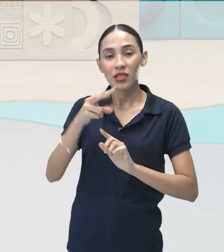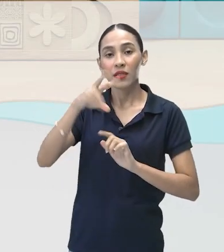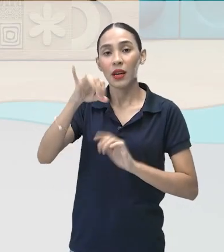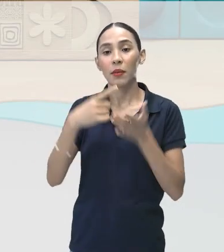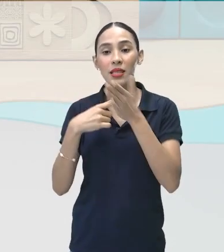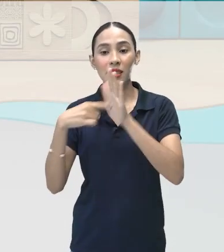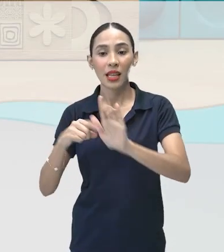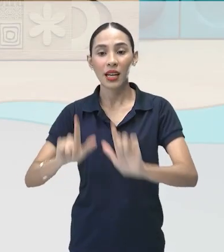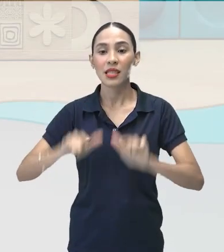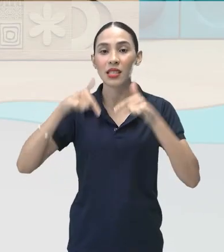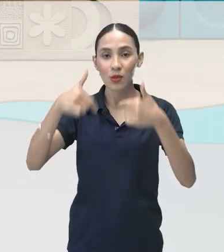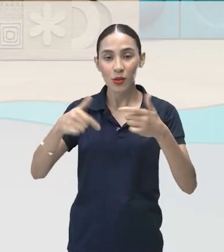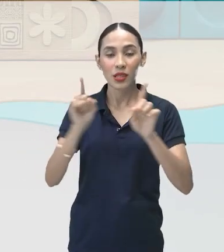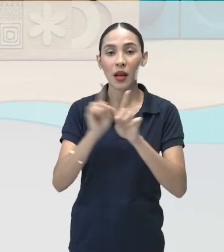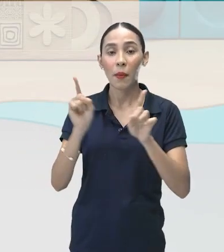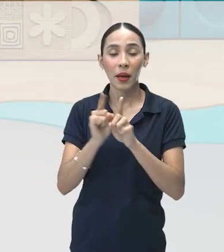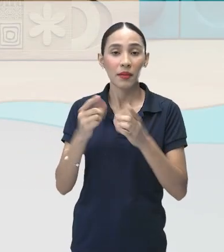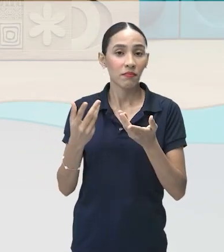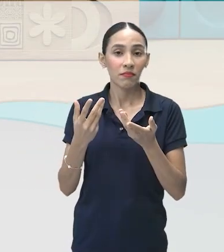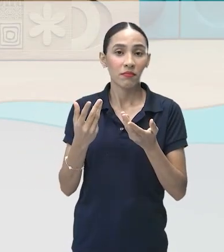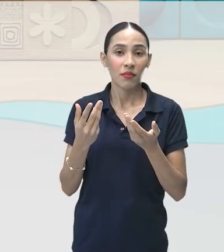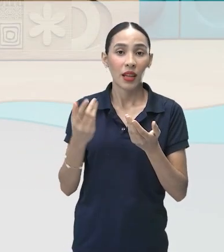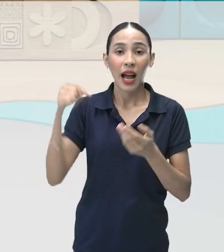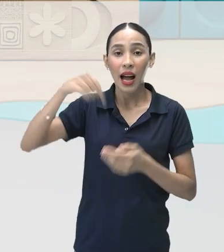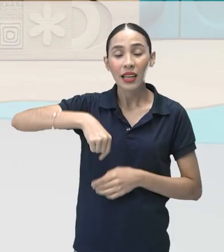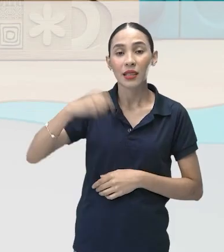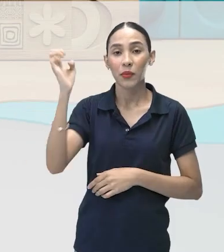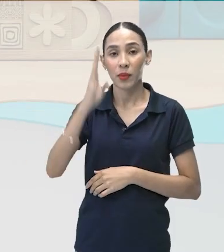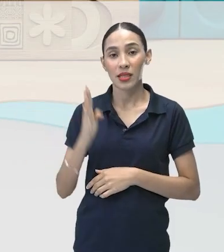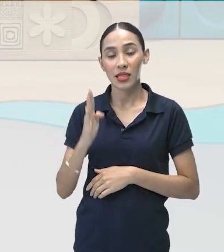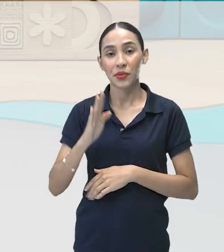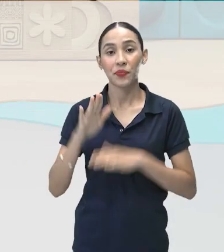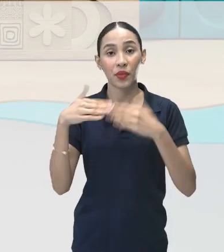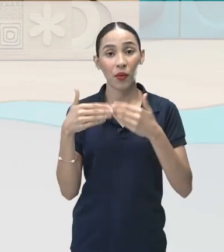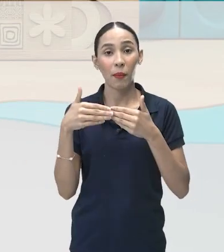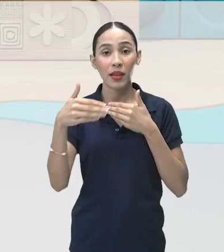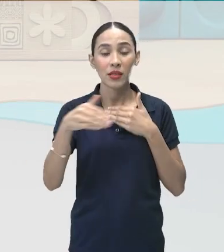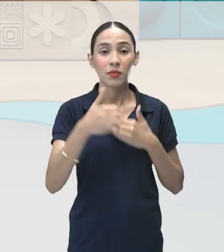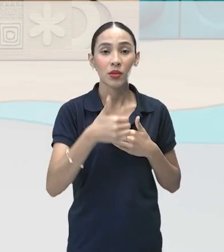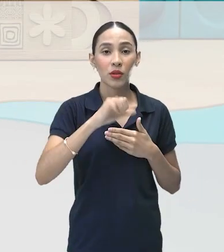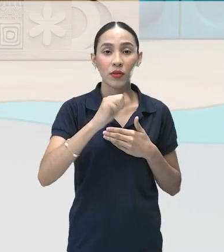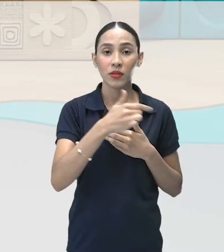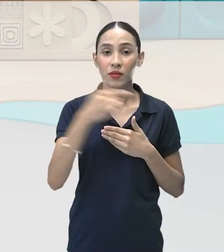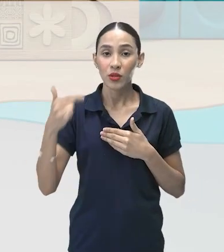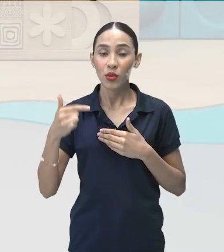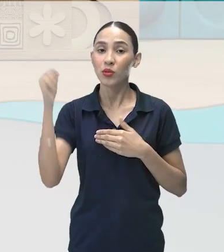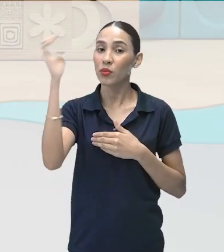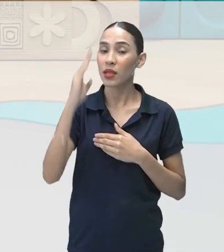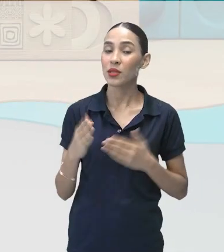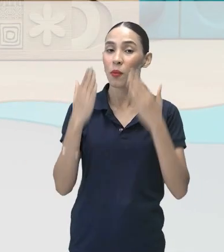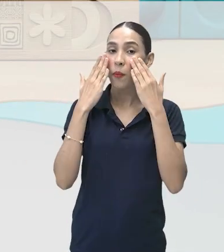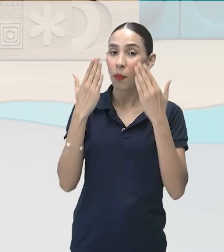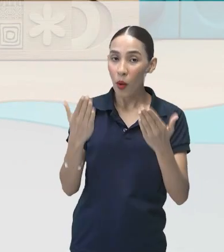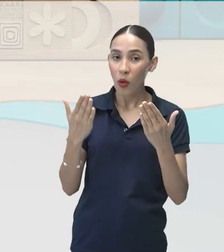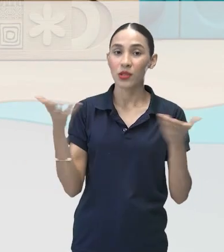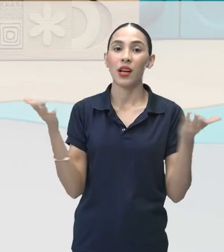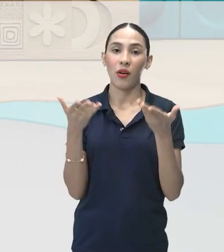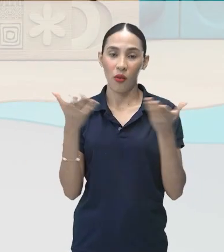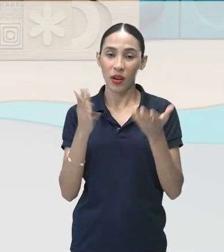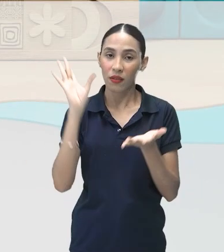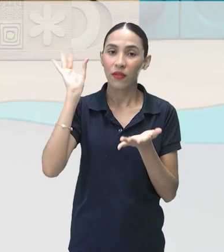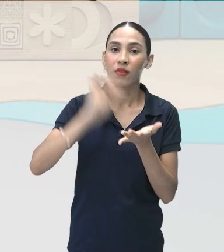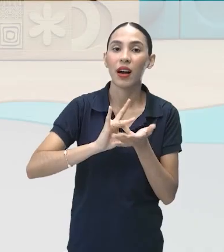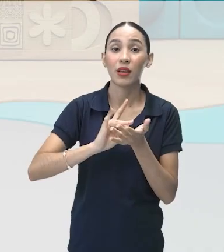trazem esses movimentos para o nosso Brasil. E a partir de 1922, o Brasil mostra a sua cara,